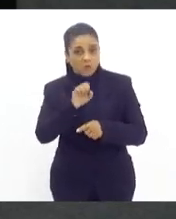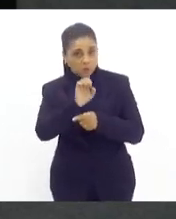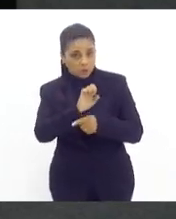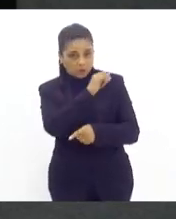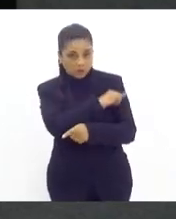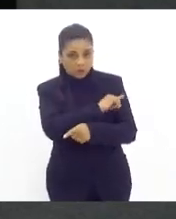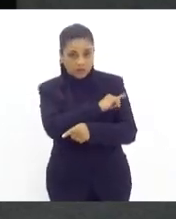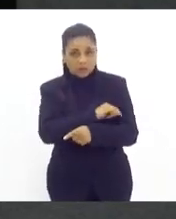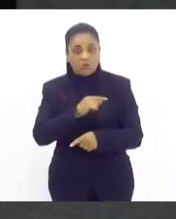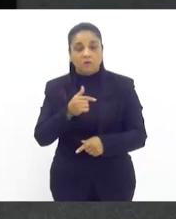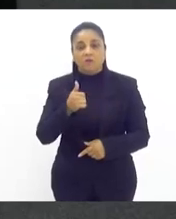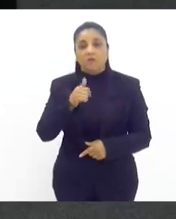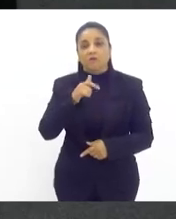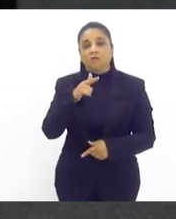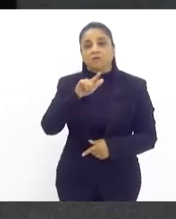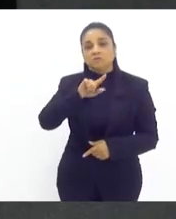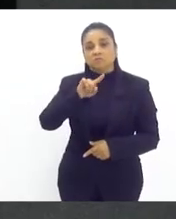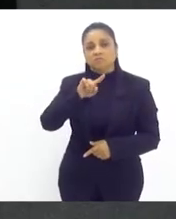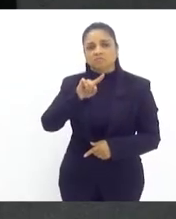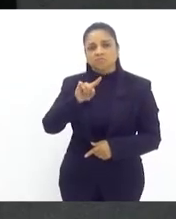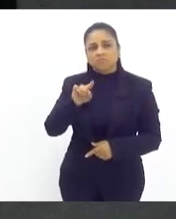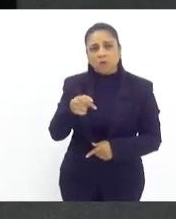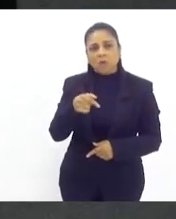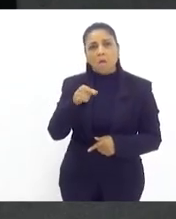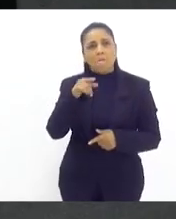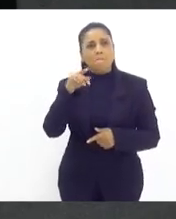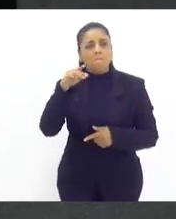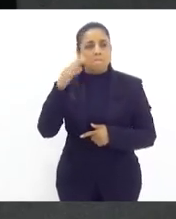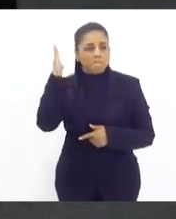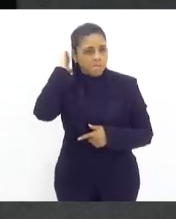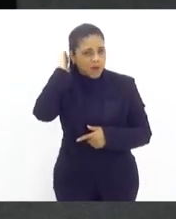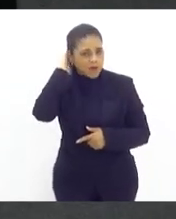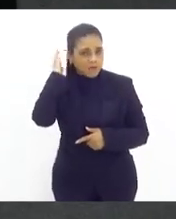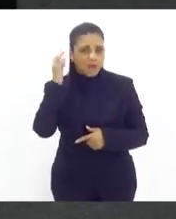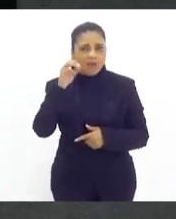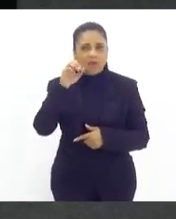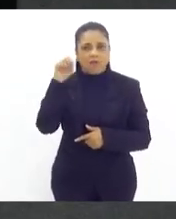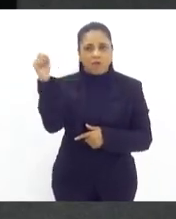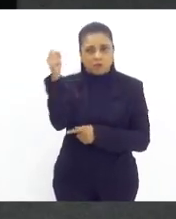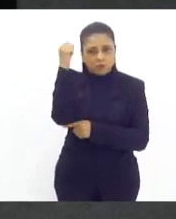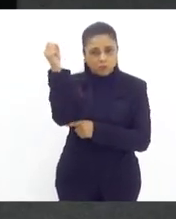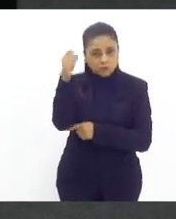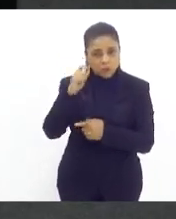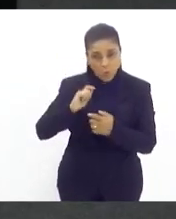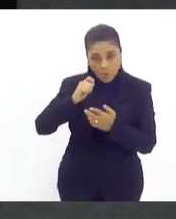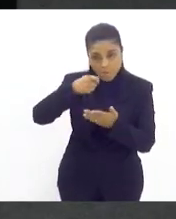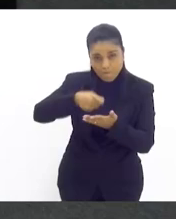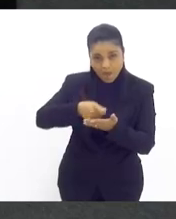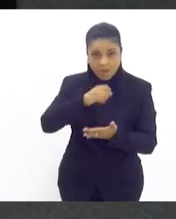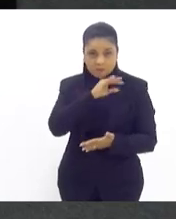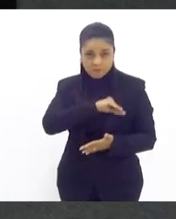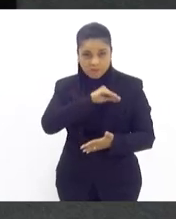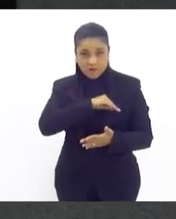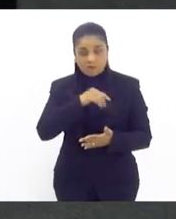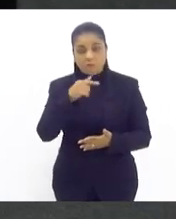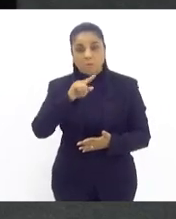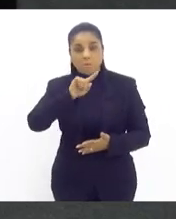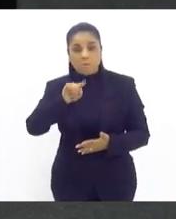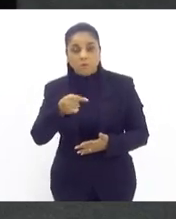1.238,11 outros estados como Paraná Rio Grande do Sul paga o respectivamente 1700